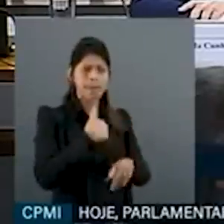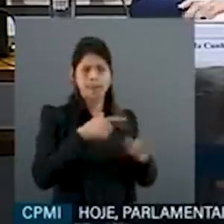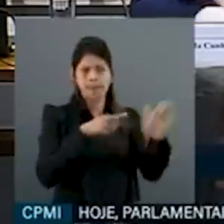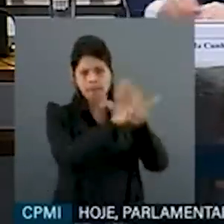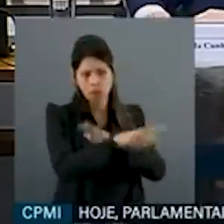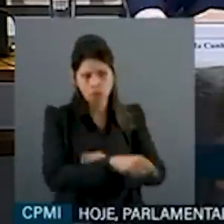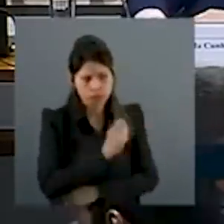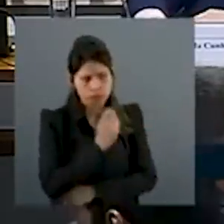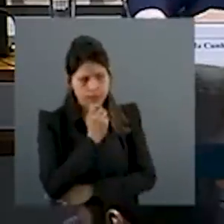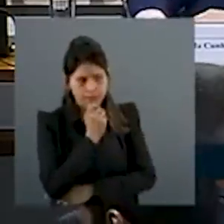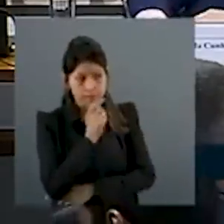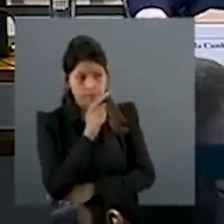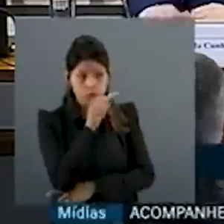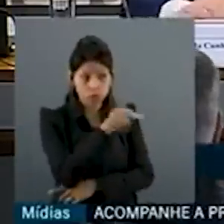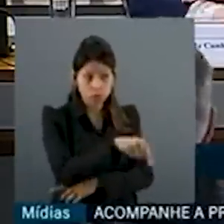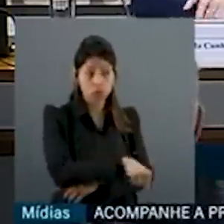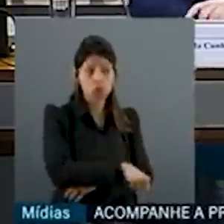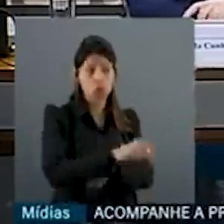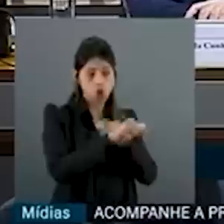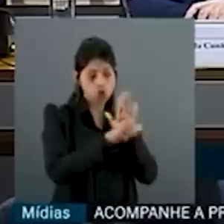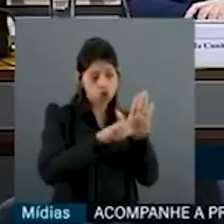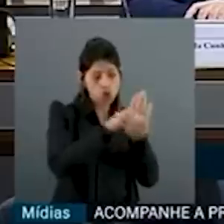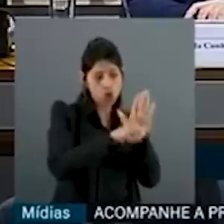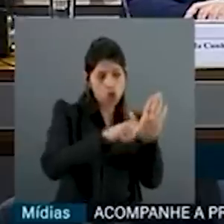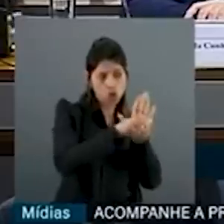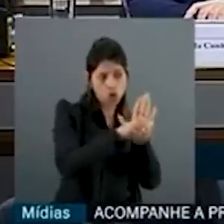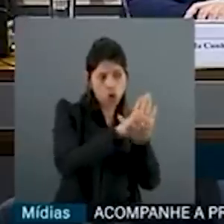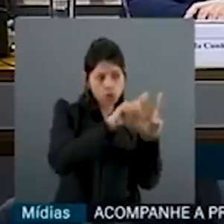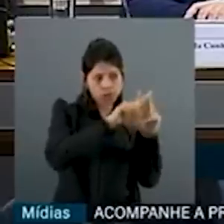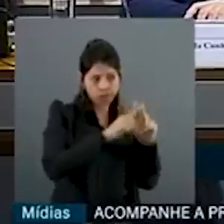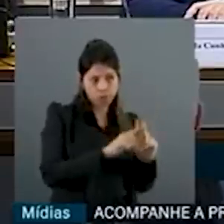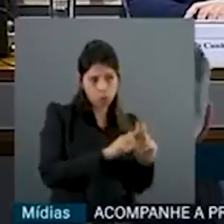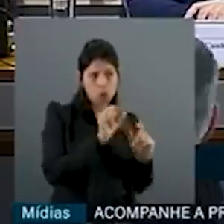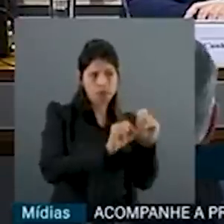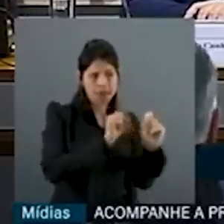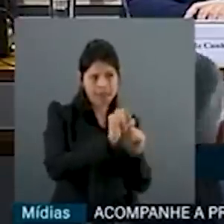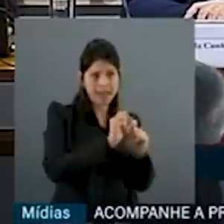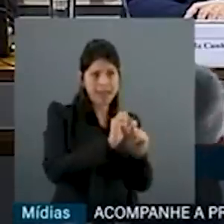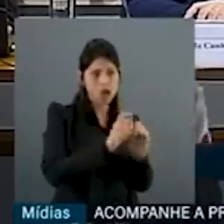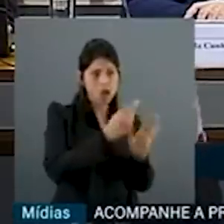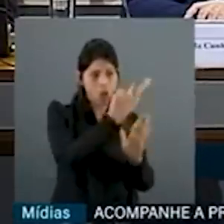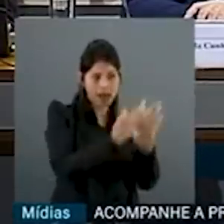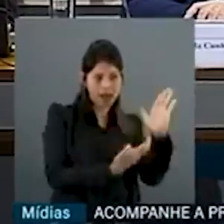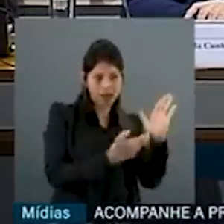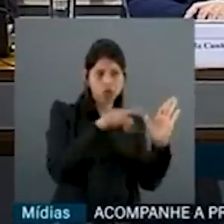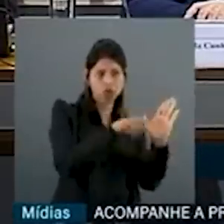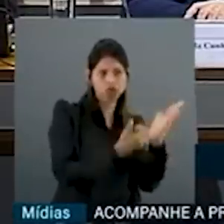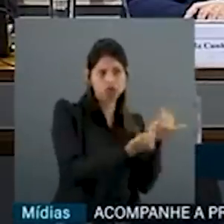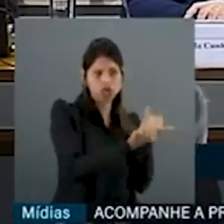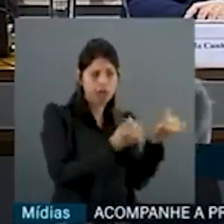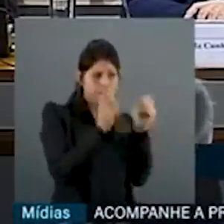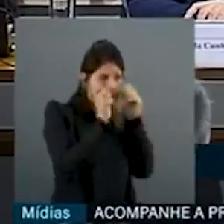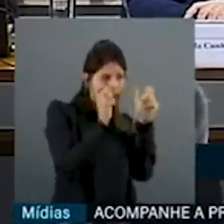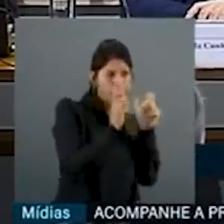adulterou o relatório da ABIN sobre os alertas que foi enviado para cá, para o